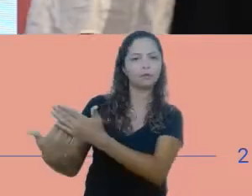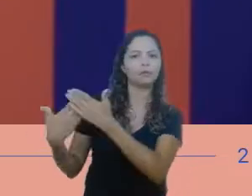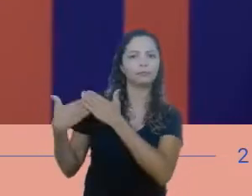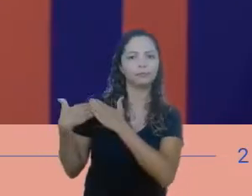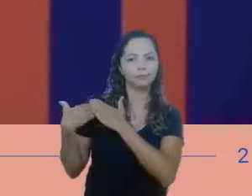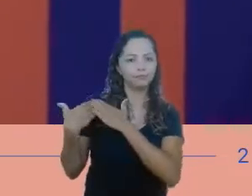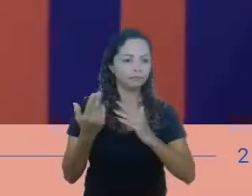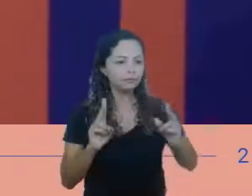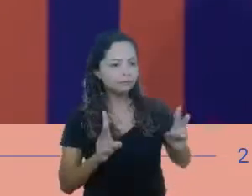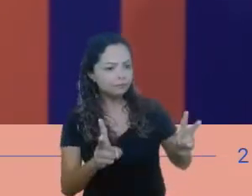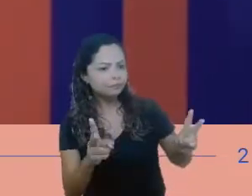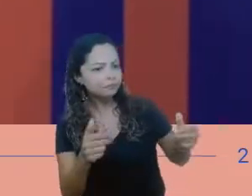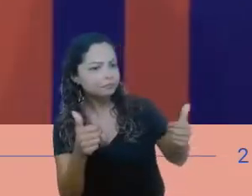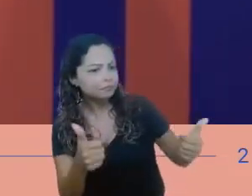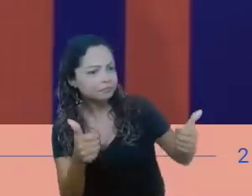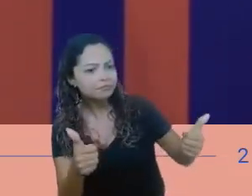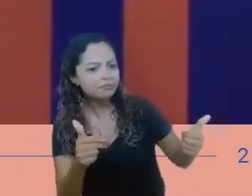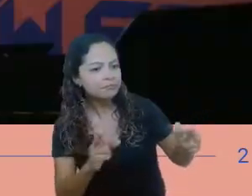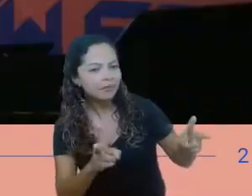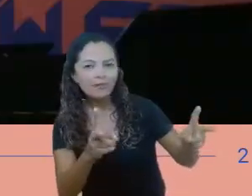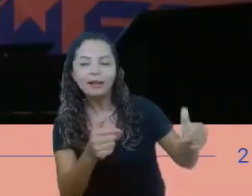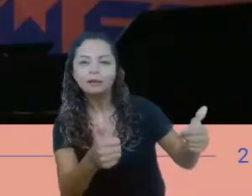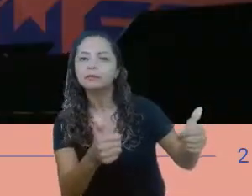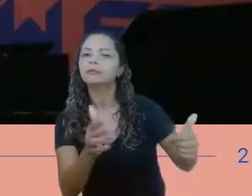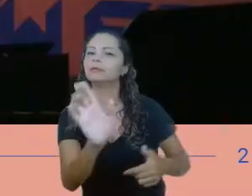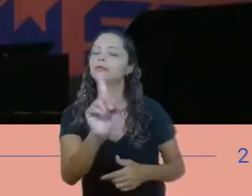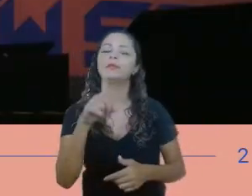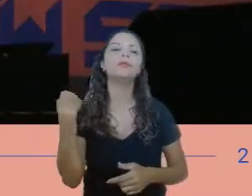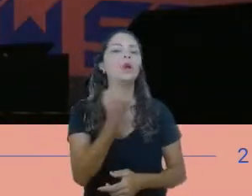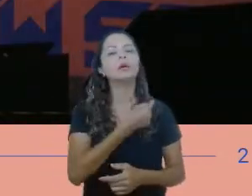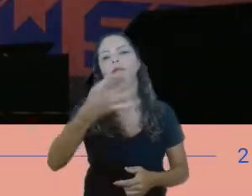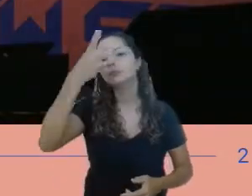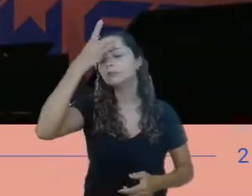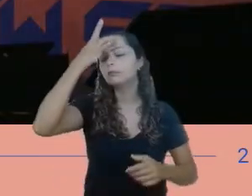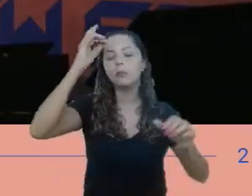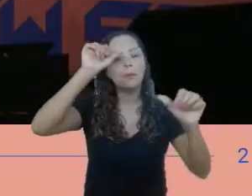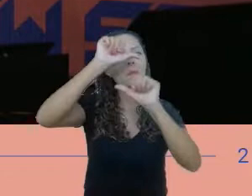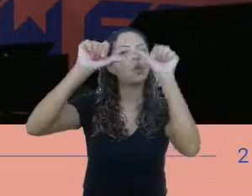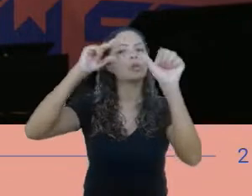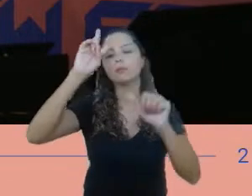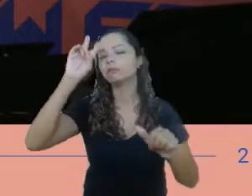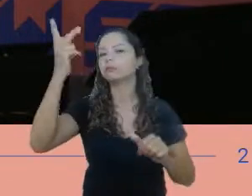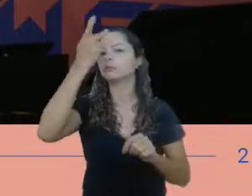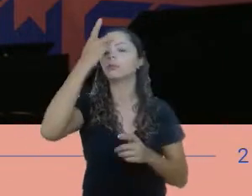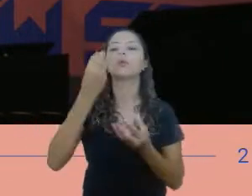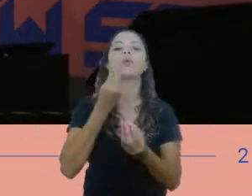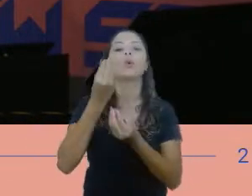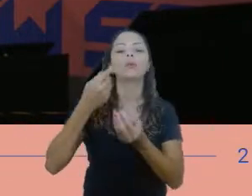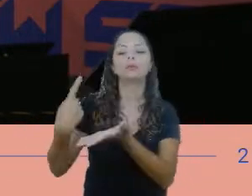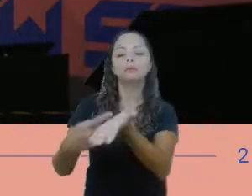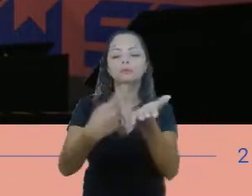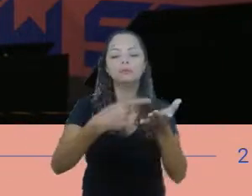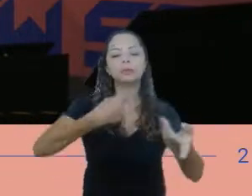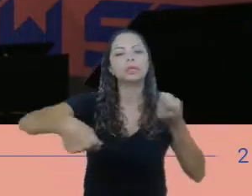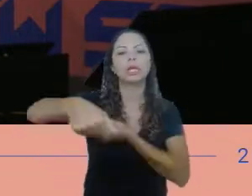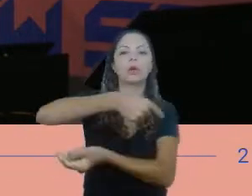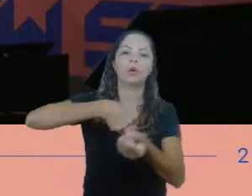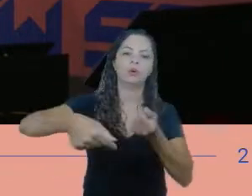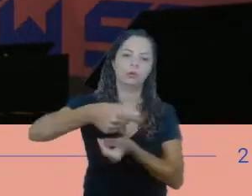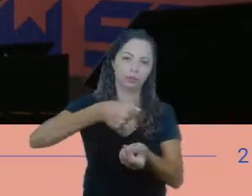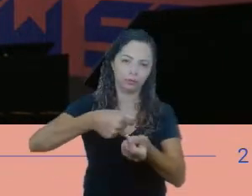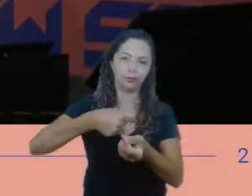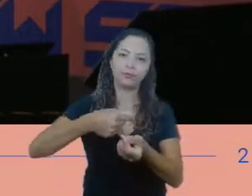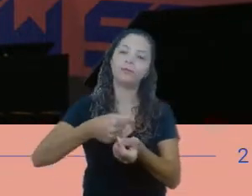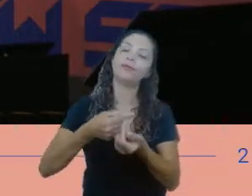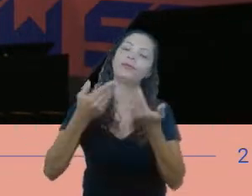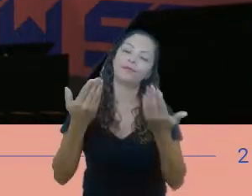de um novo mais 7 de negócios uma forma diferente de fazer negócios E para isso a gente traz de forma bem